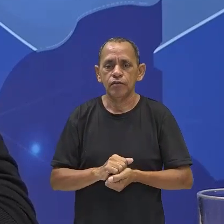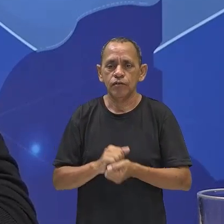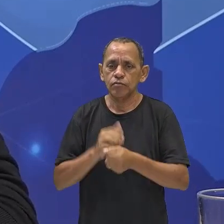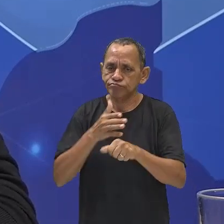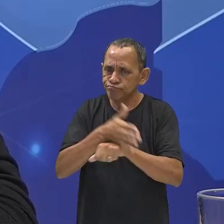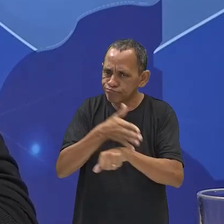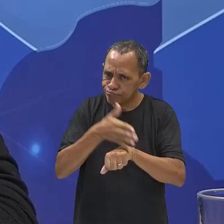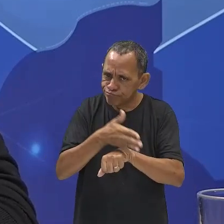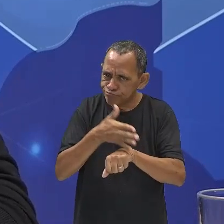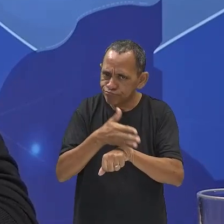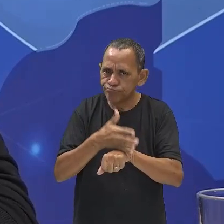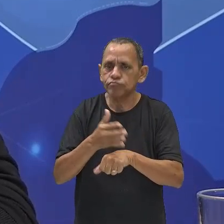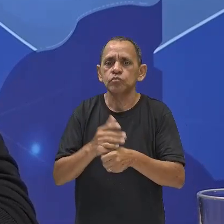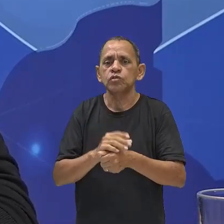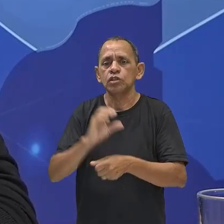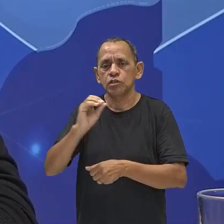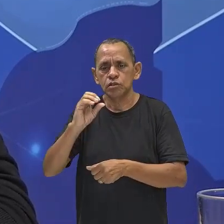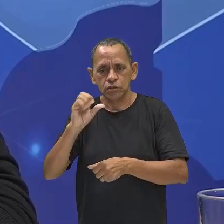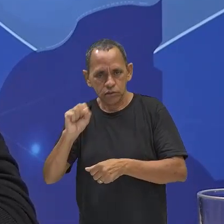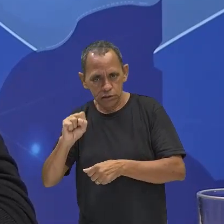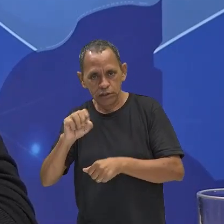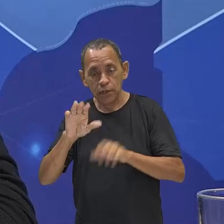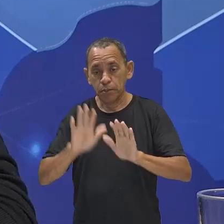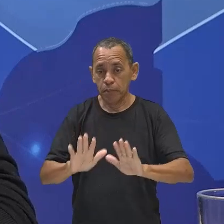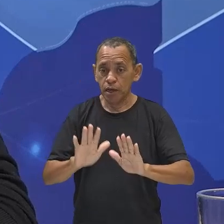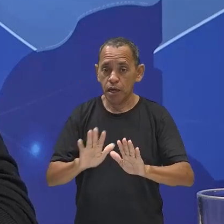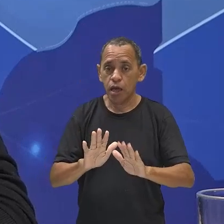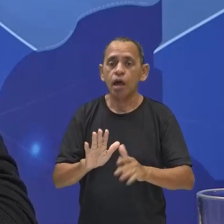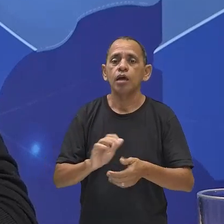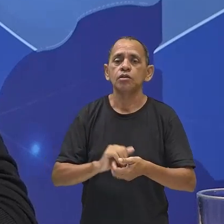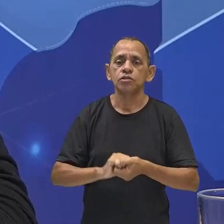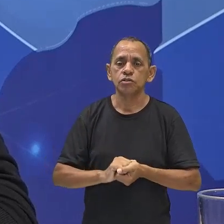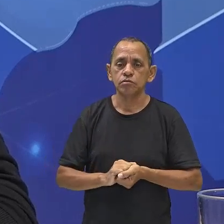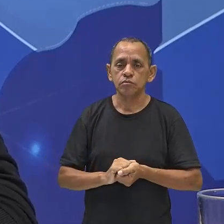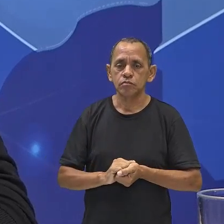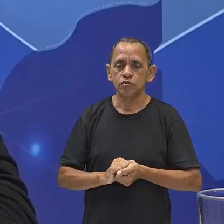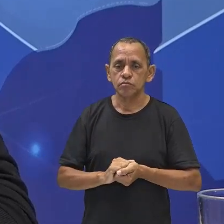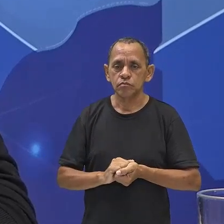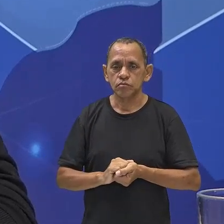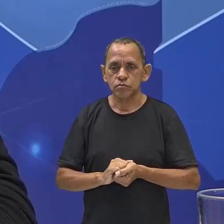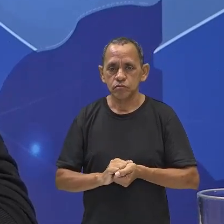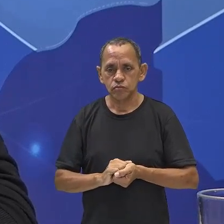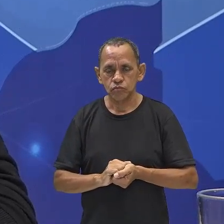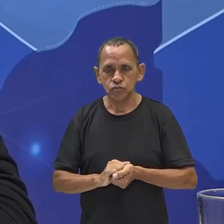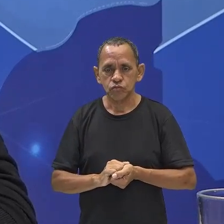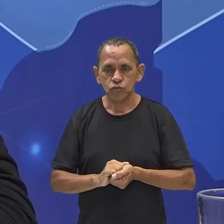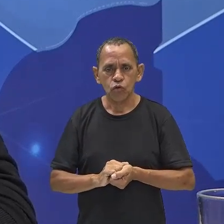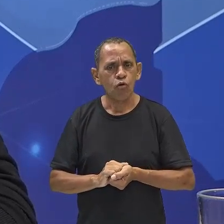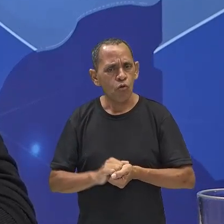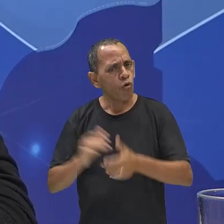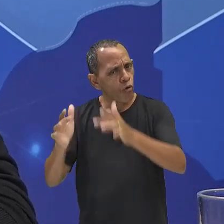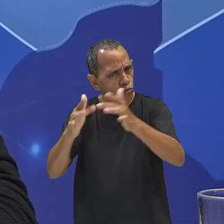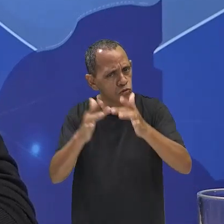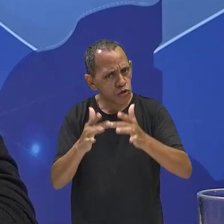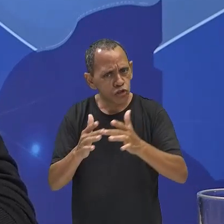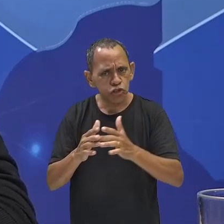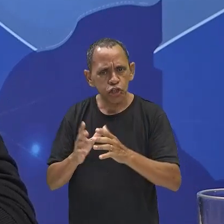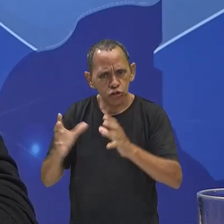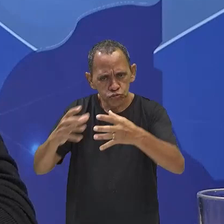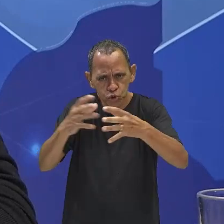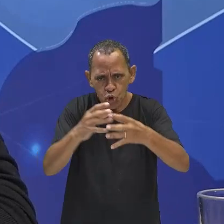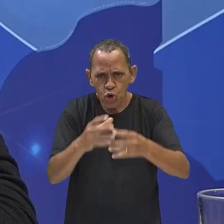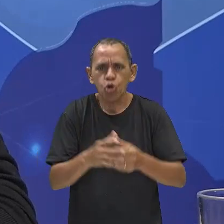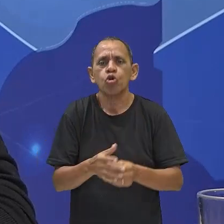sido alcançado, né, tanto, claro, fruto do preparo da nossa equipe, do nosso trabalho também, mas também,